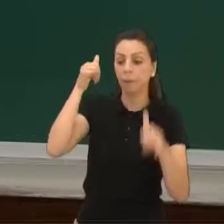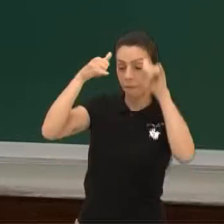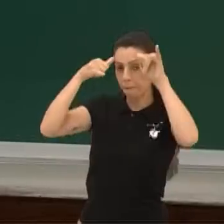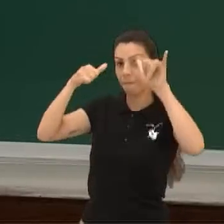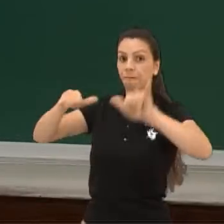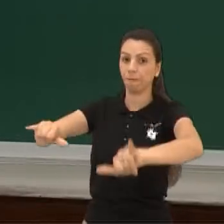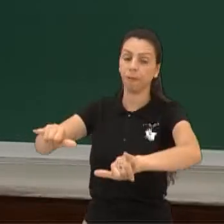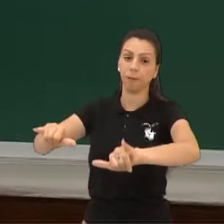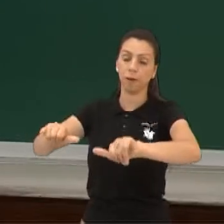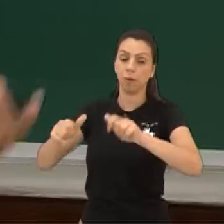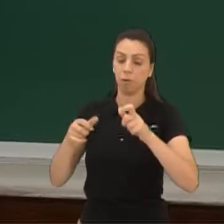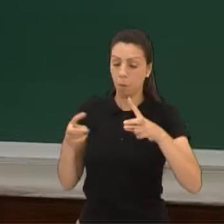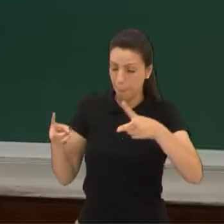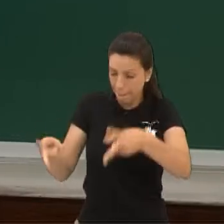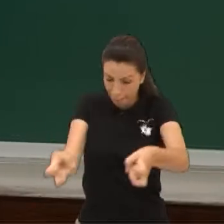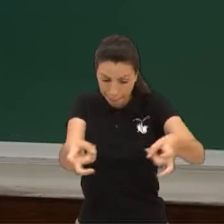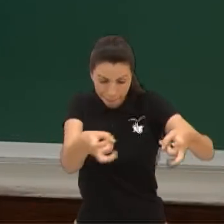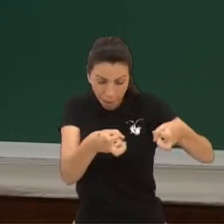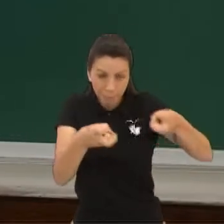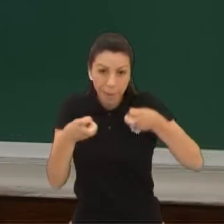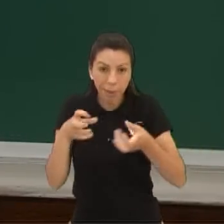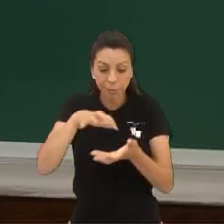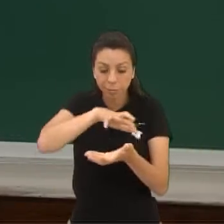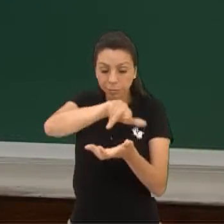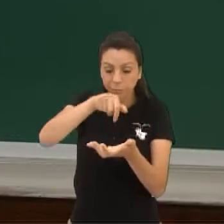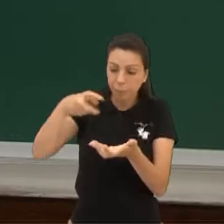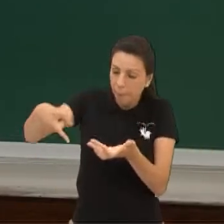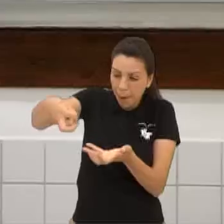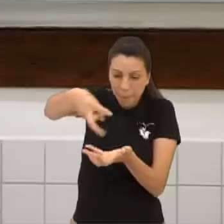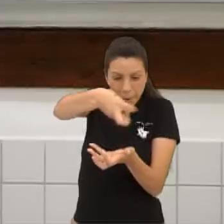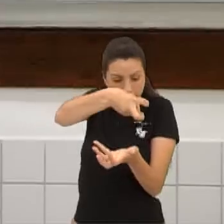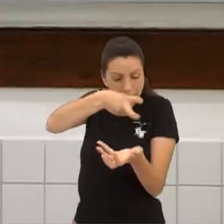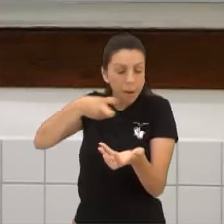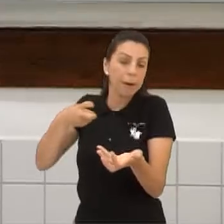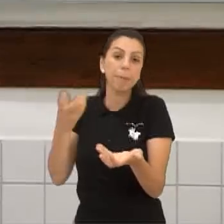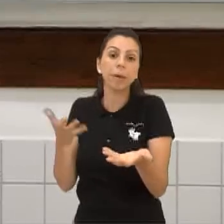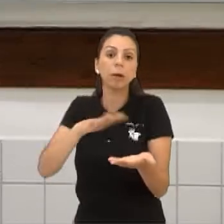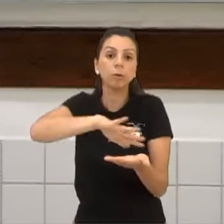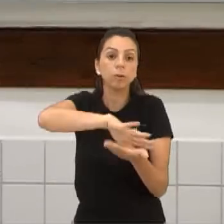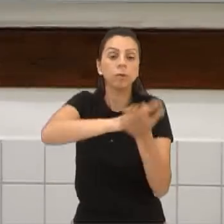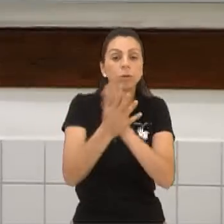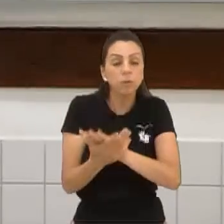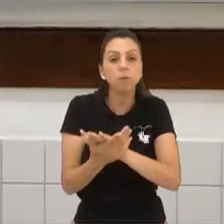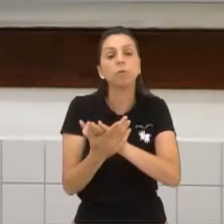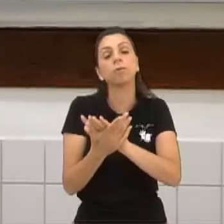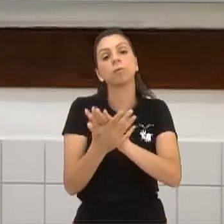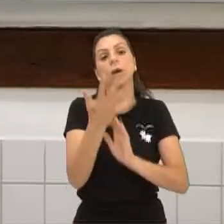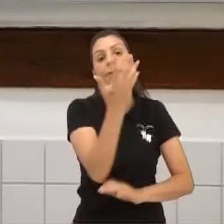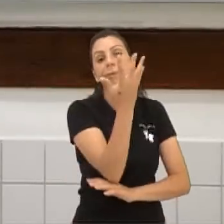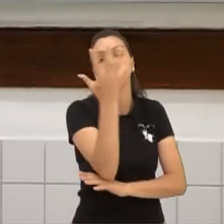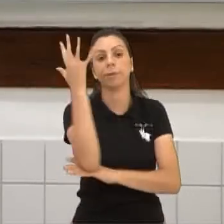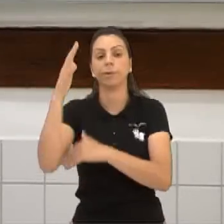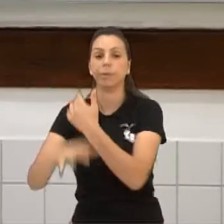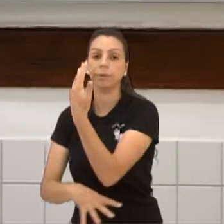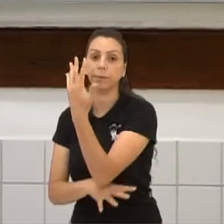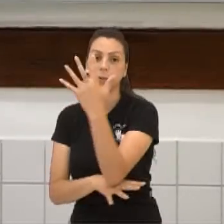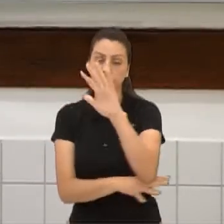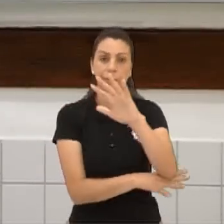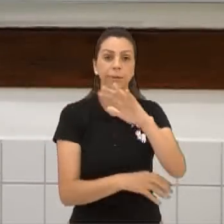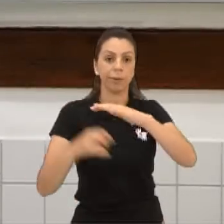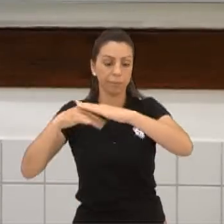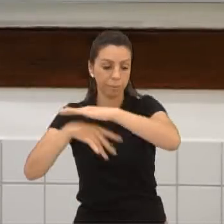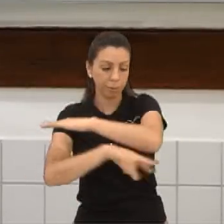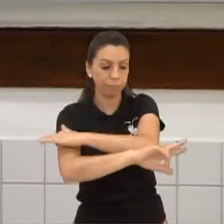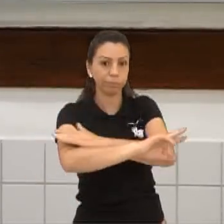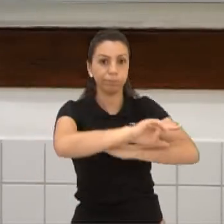essa grande exploração do nosso ambiente, a fim de que ela não destrua o nosso patrimônio maior, que é a nossa